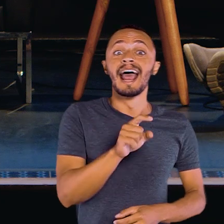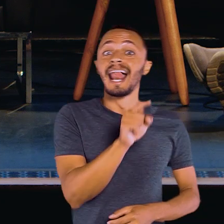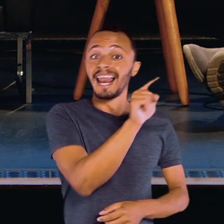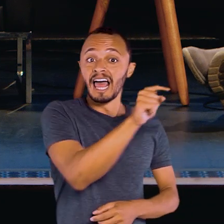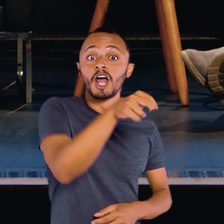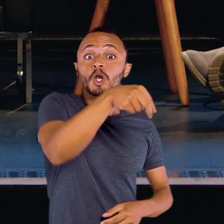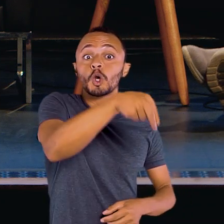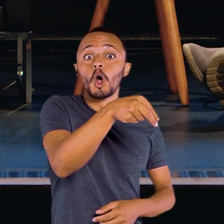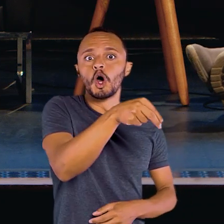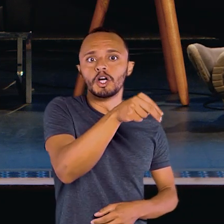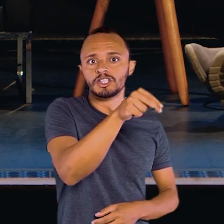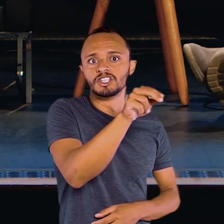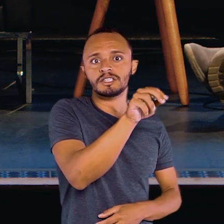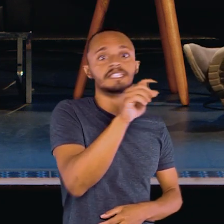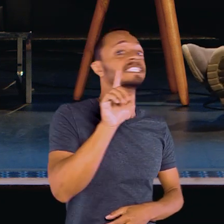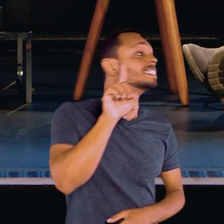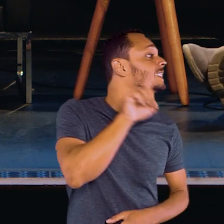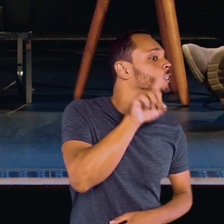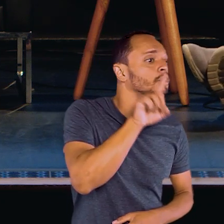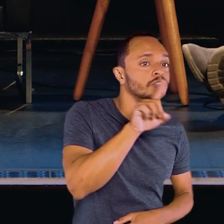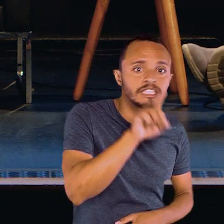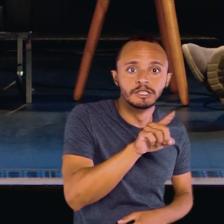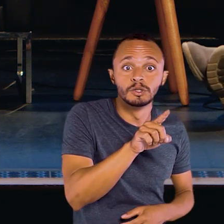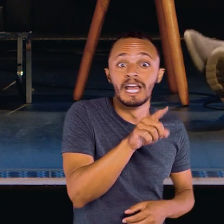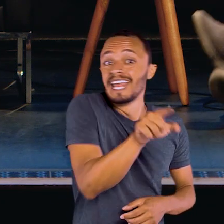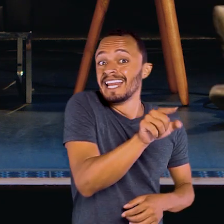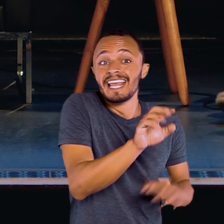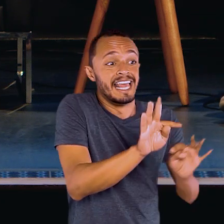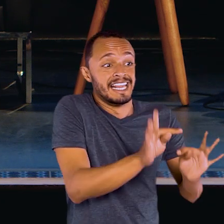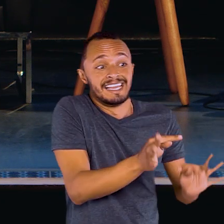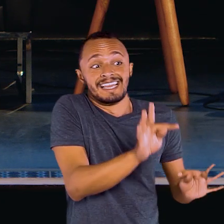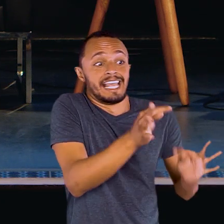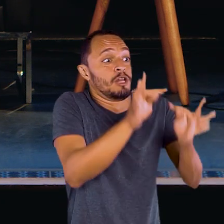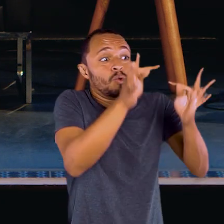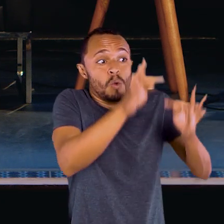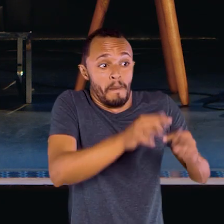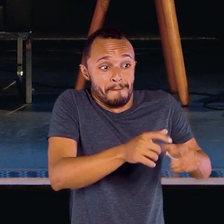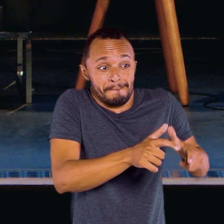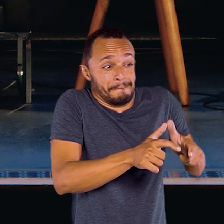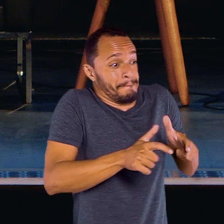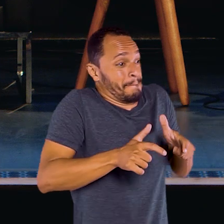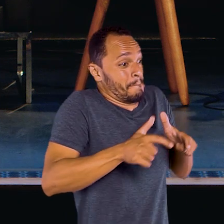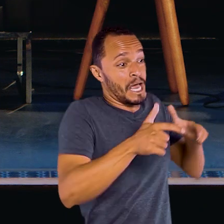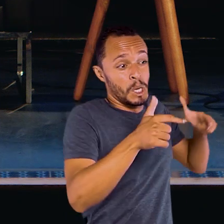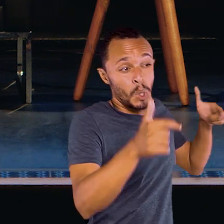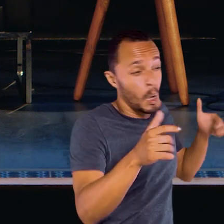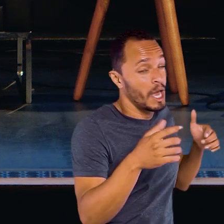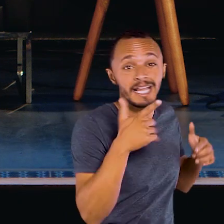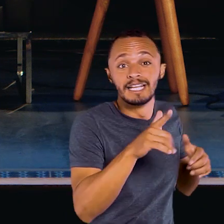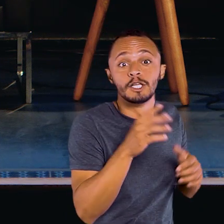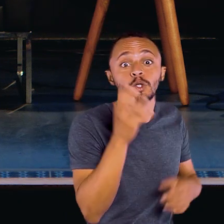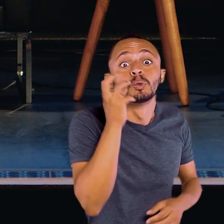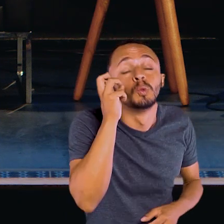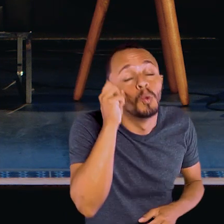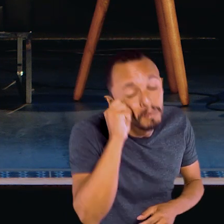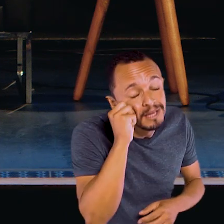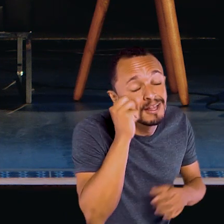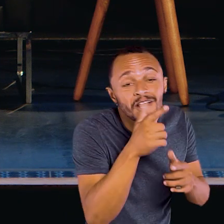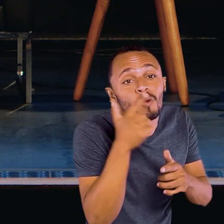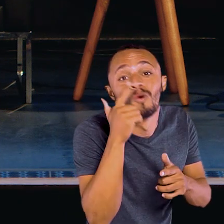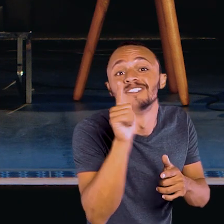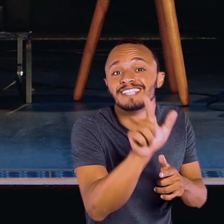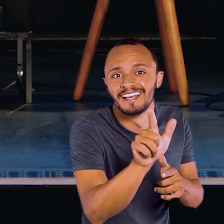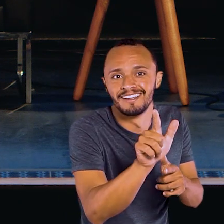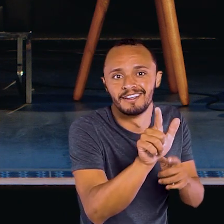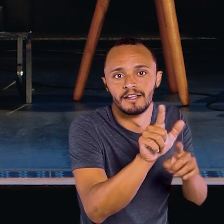Por que ele tem que sofrer tanto para conseguir o que o cara consegue dormindo, né? E por que a gente tem gerações de pessoas que têm que sofrer tanto